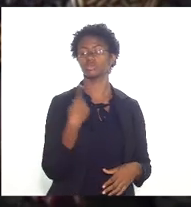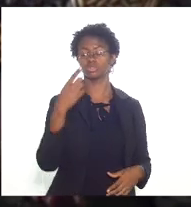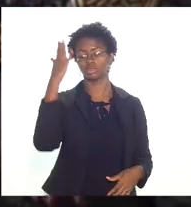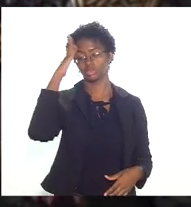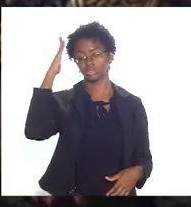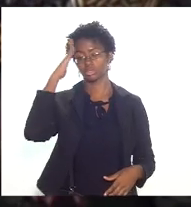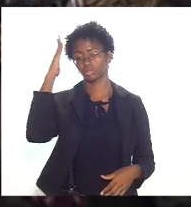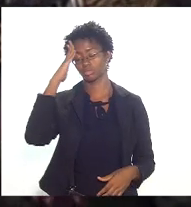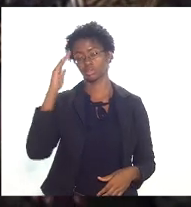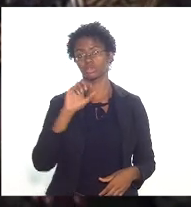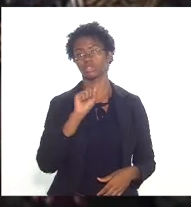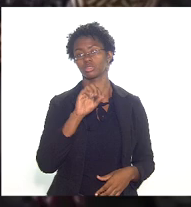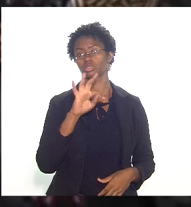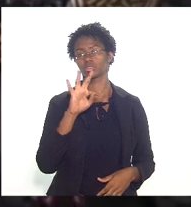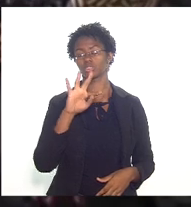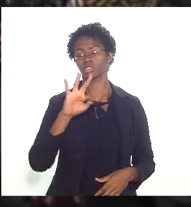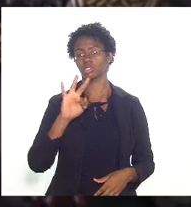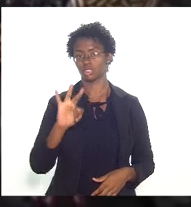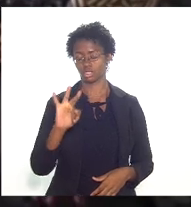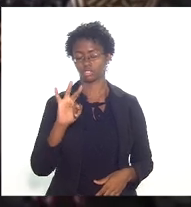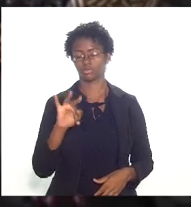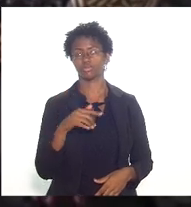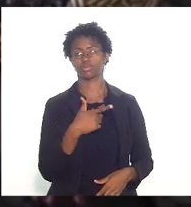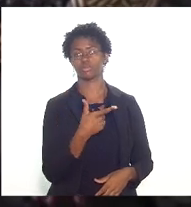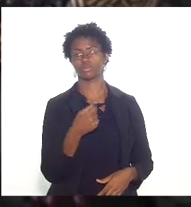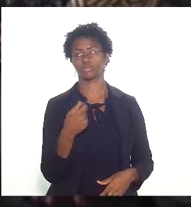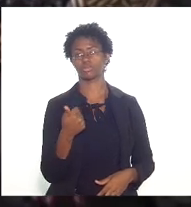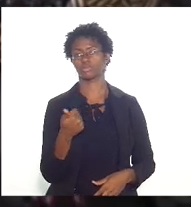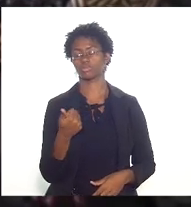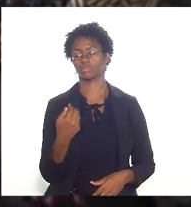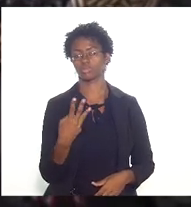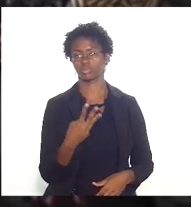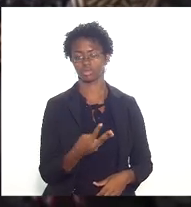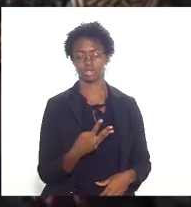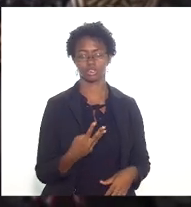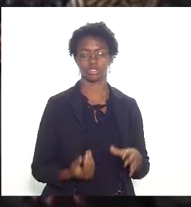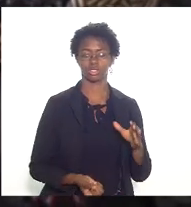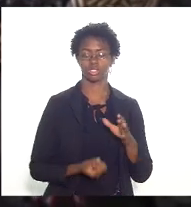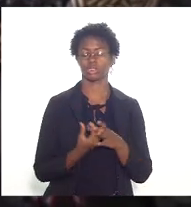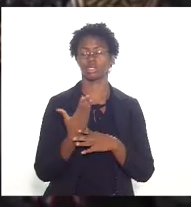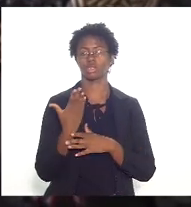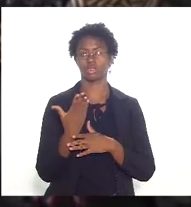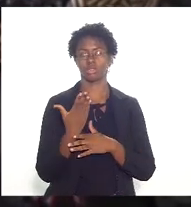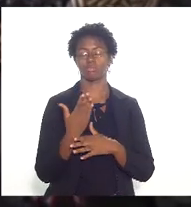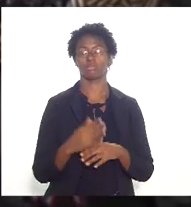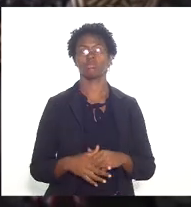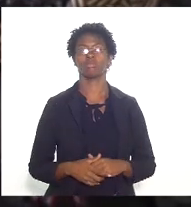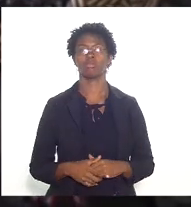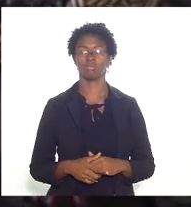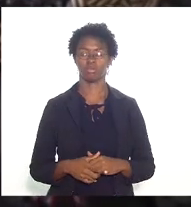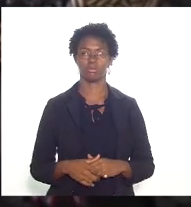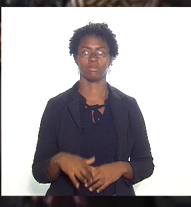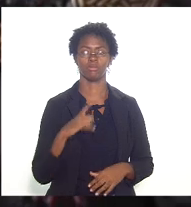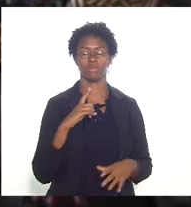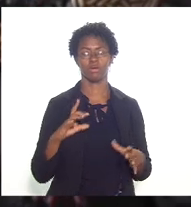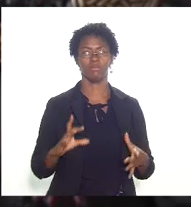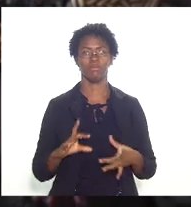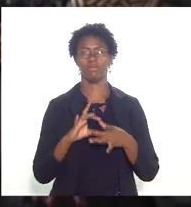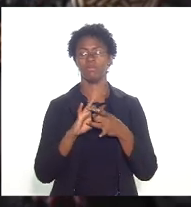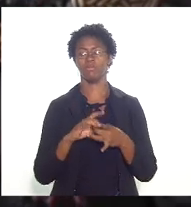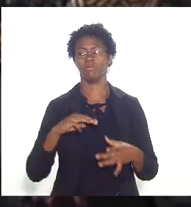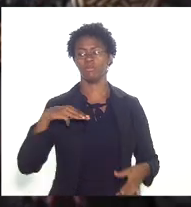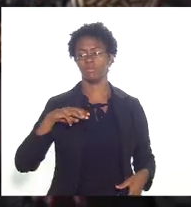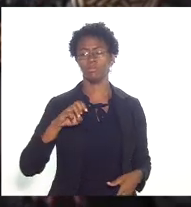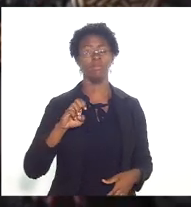adeir do STF 2013 que criou o estatuto da que criou a gente Metropolitano a